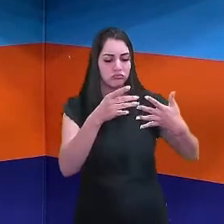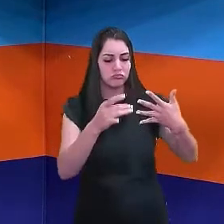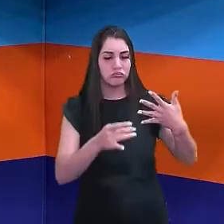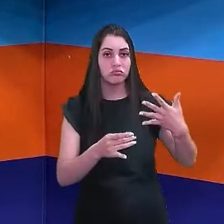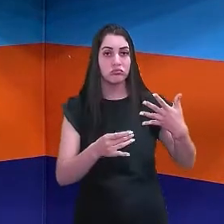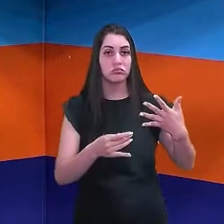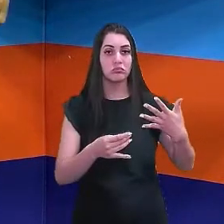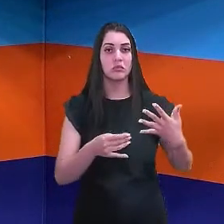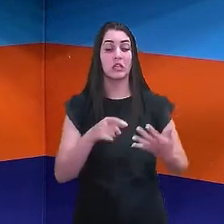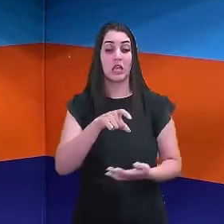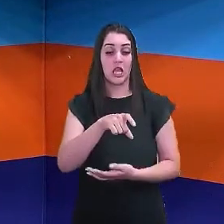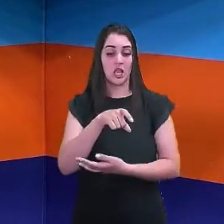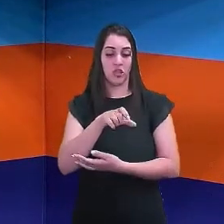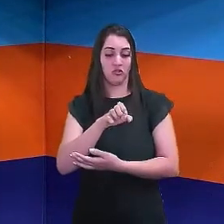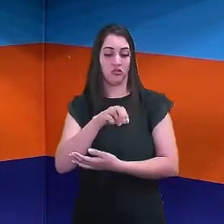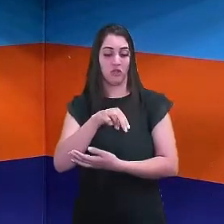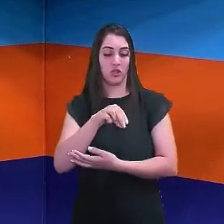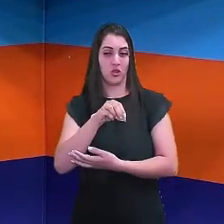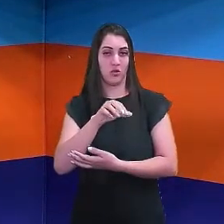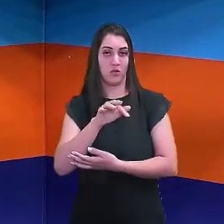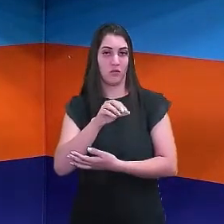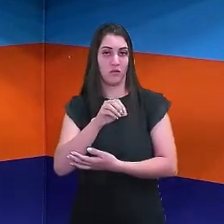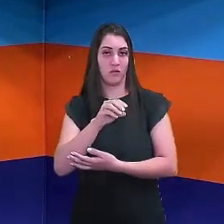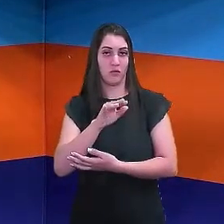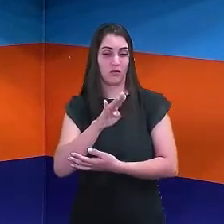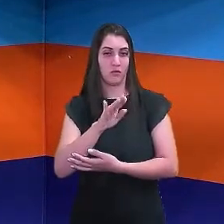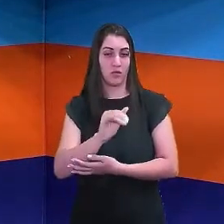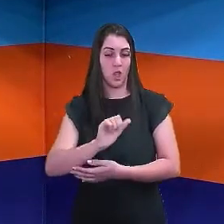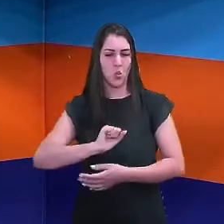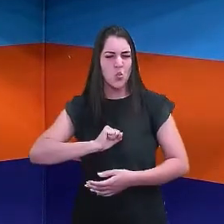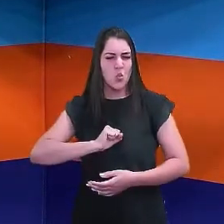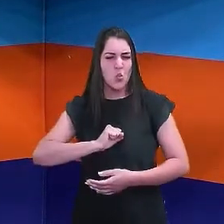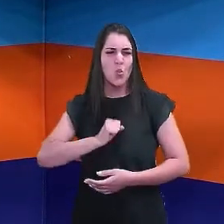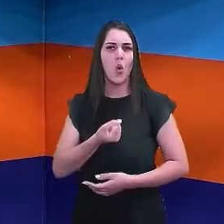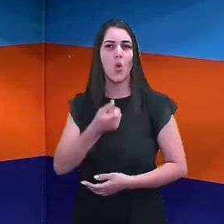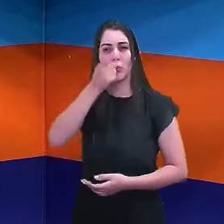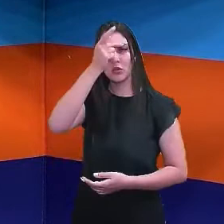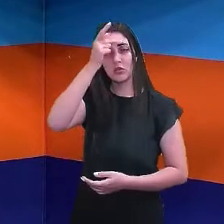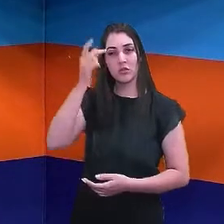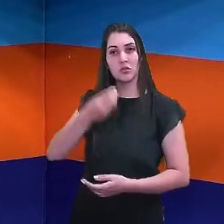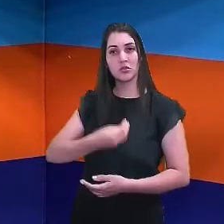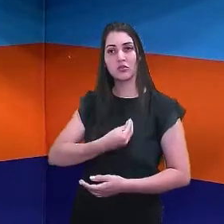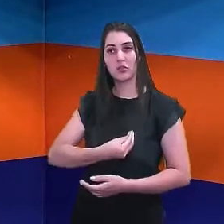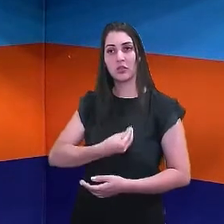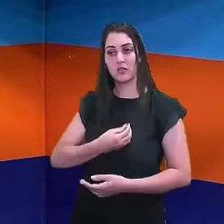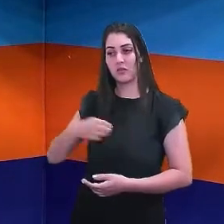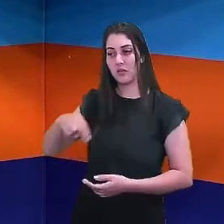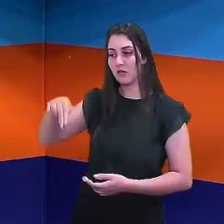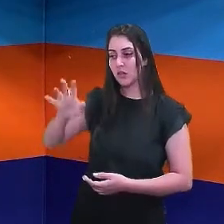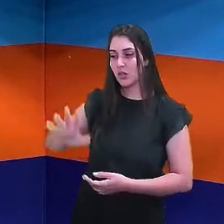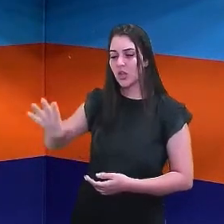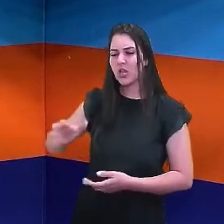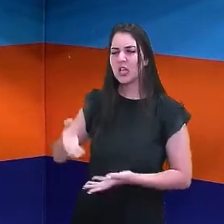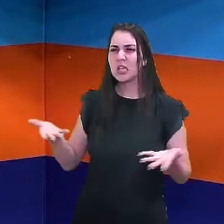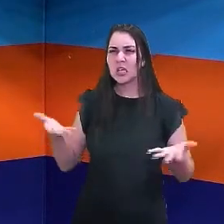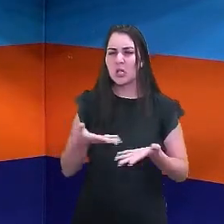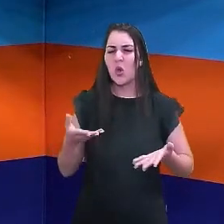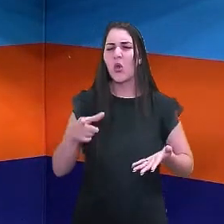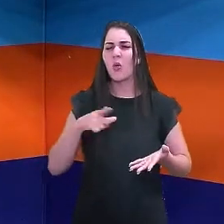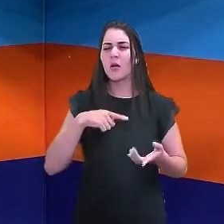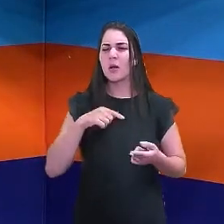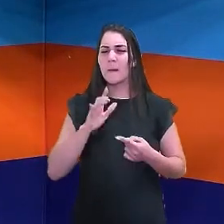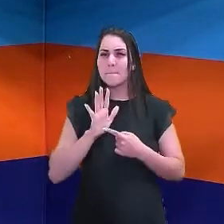a xenofobia, o ódio, né, aos nordestinos, que hoje tanto está sendo pautado em